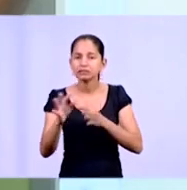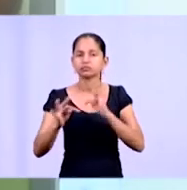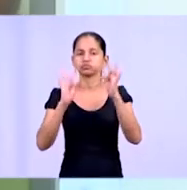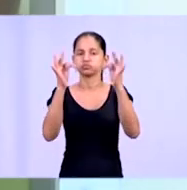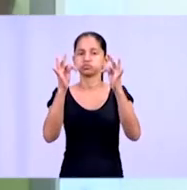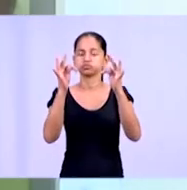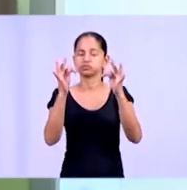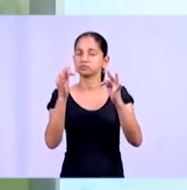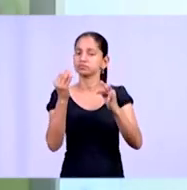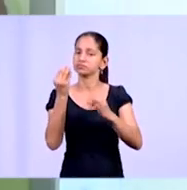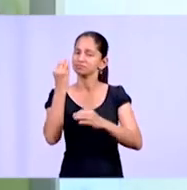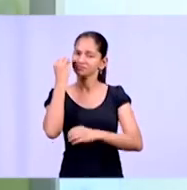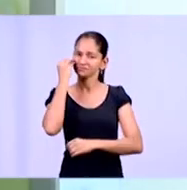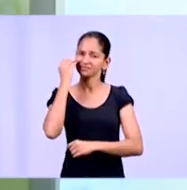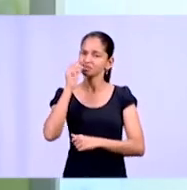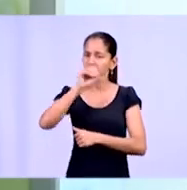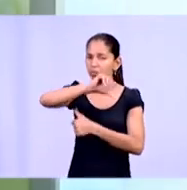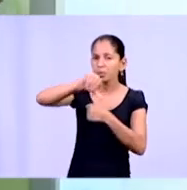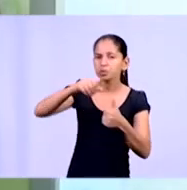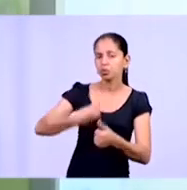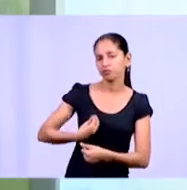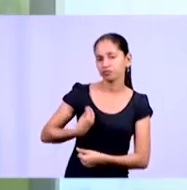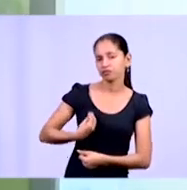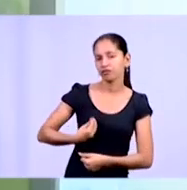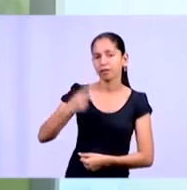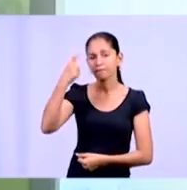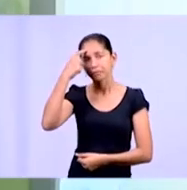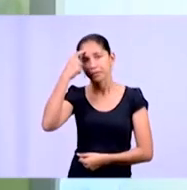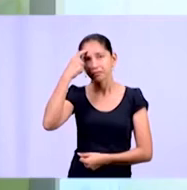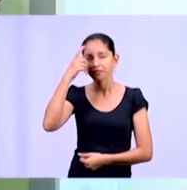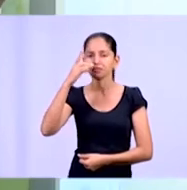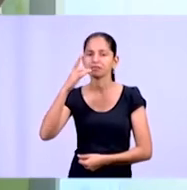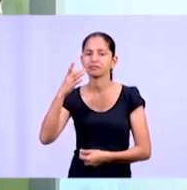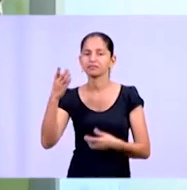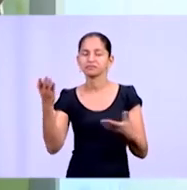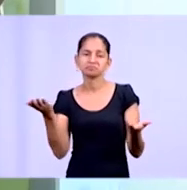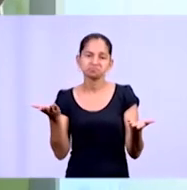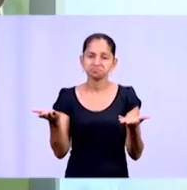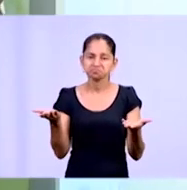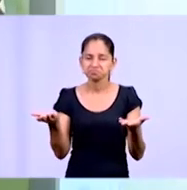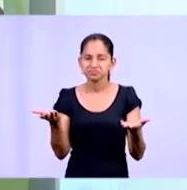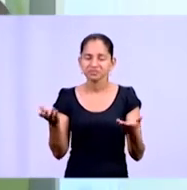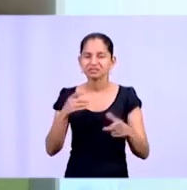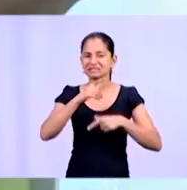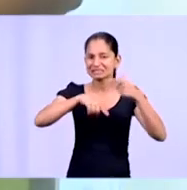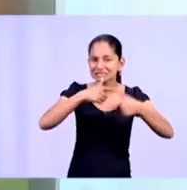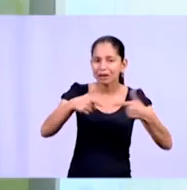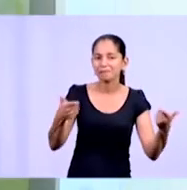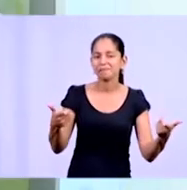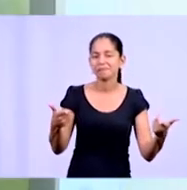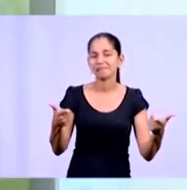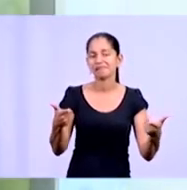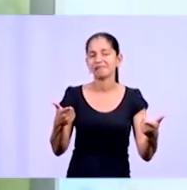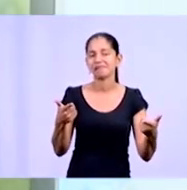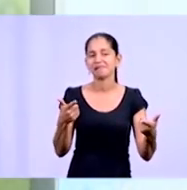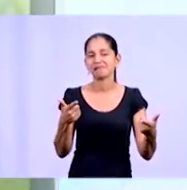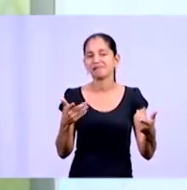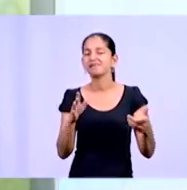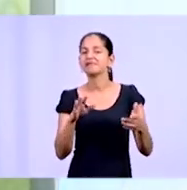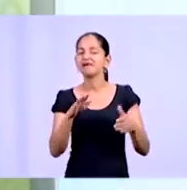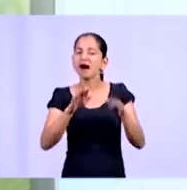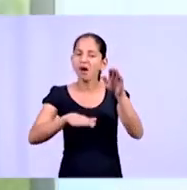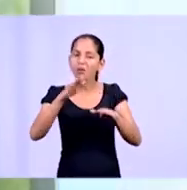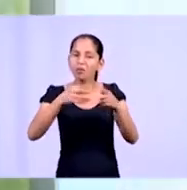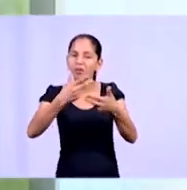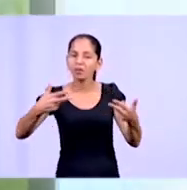dia? Será que houve mudanças na maneira que a gente trabalha hoje? Será que, como é que é o